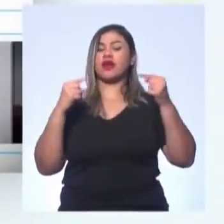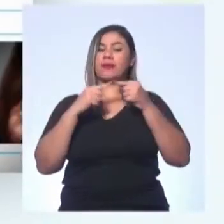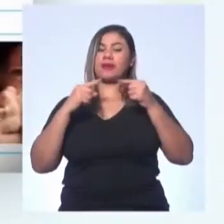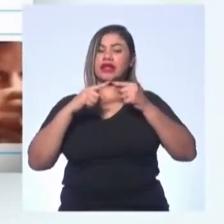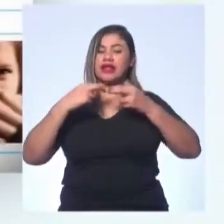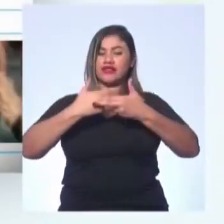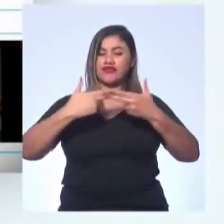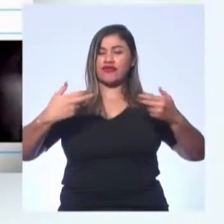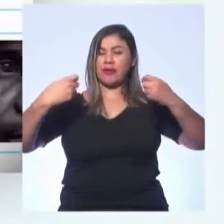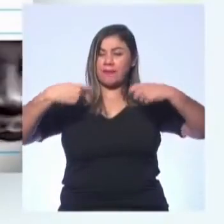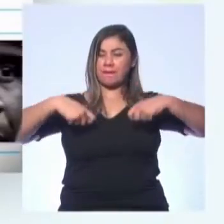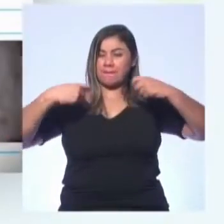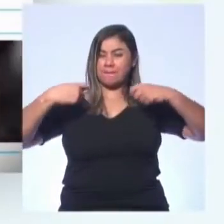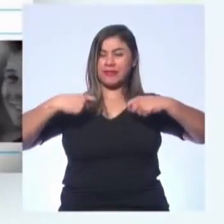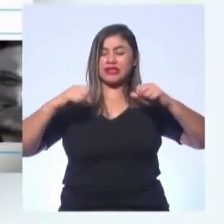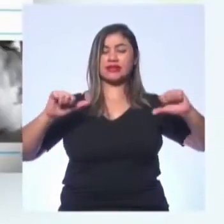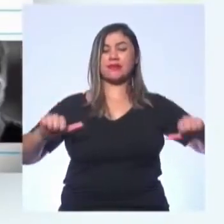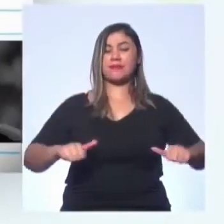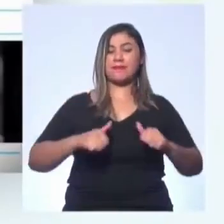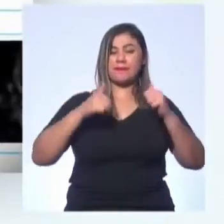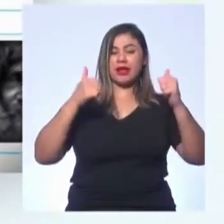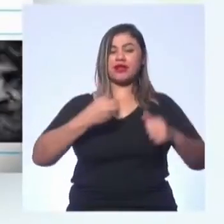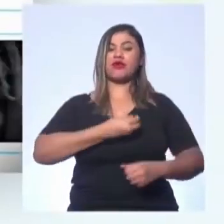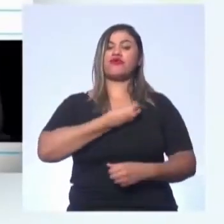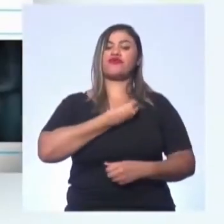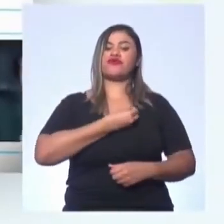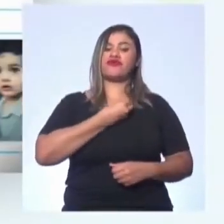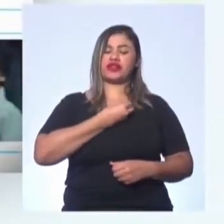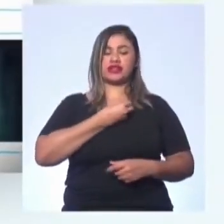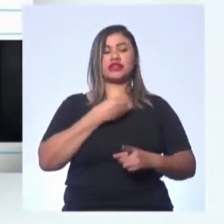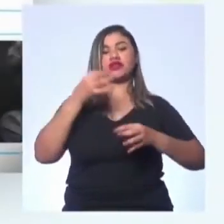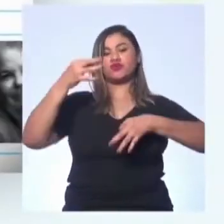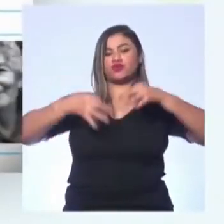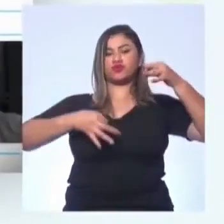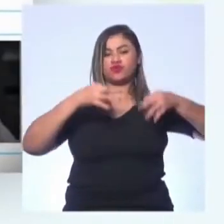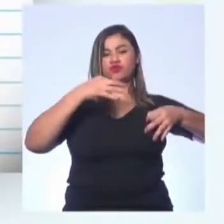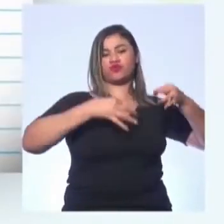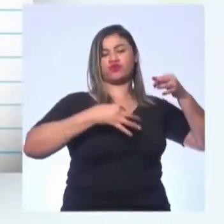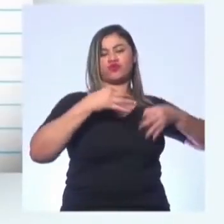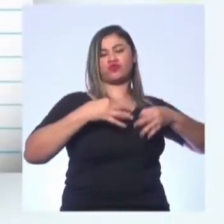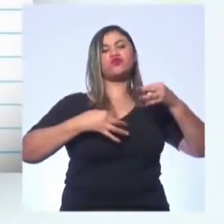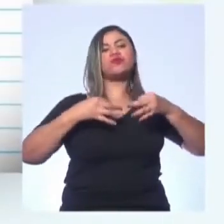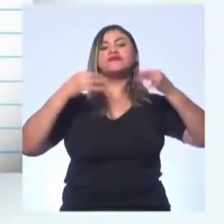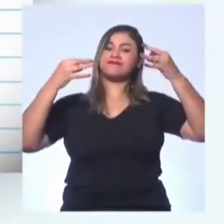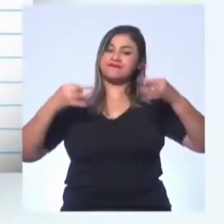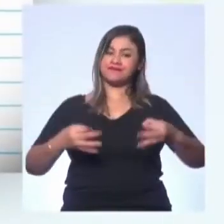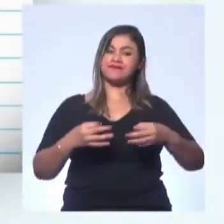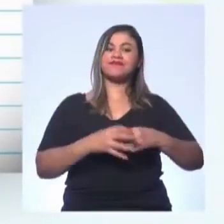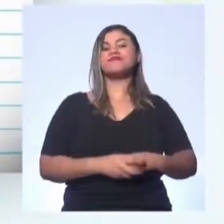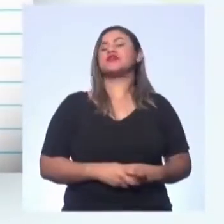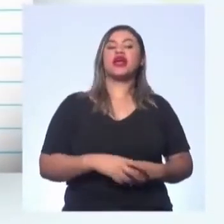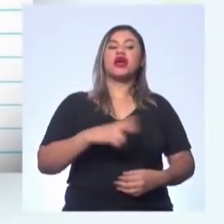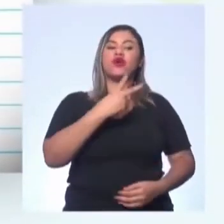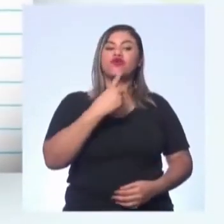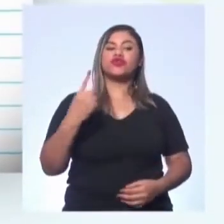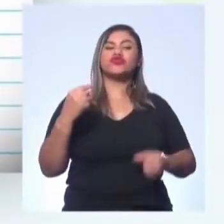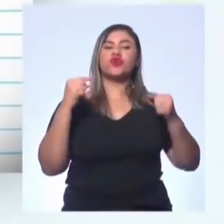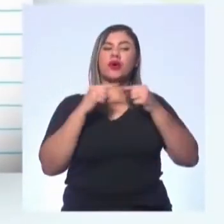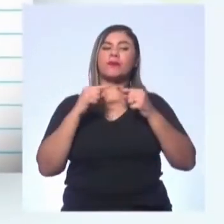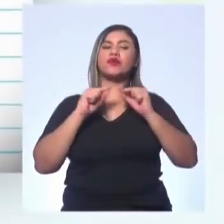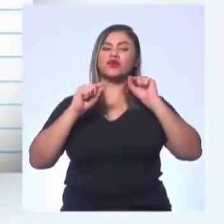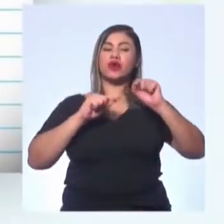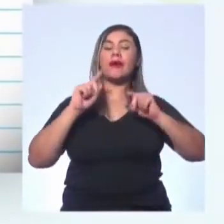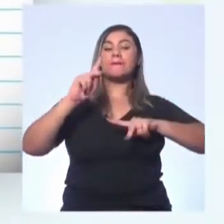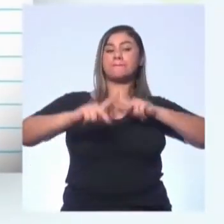necessidades humanas, à melhoria da qualidade de vida e à justiça social. Os 21 indicadores abrangem os temas